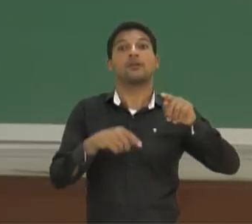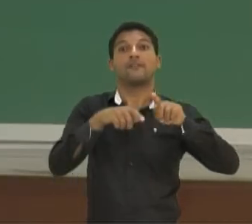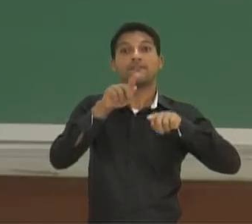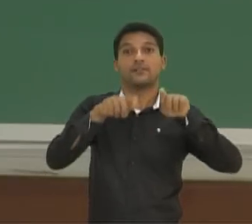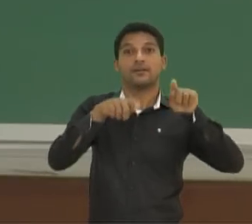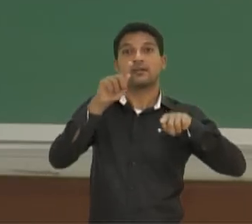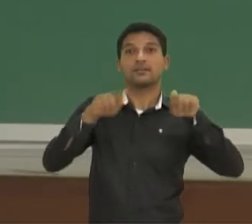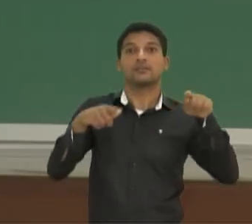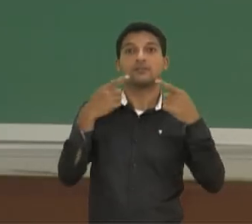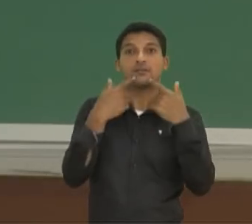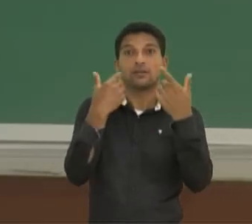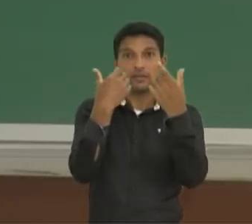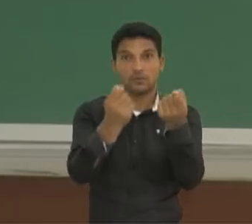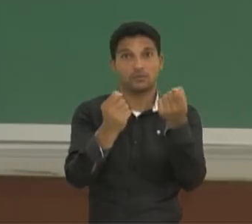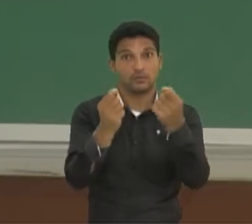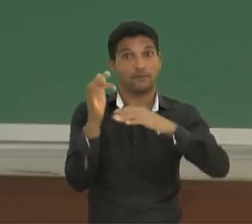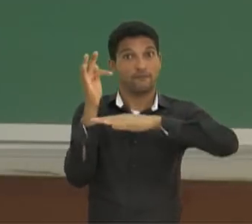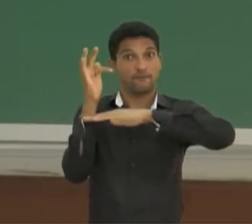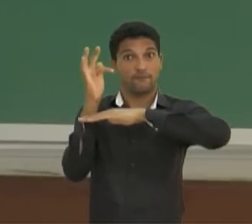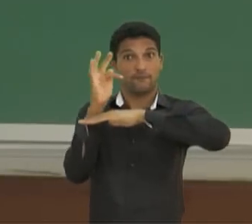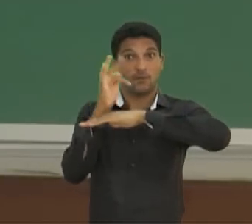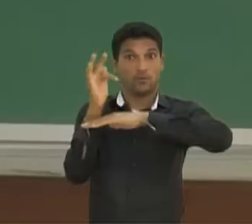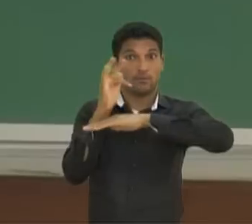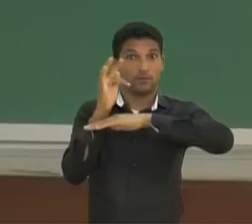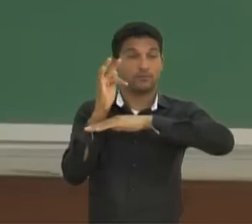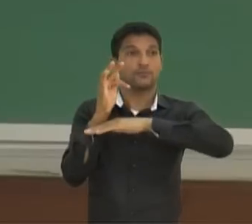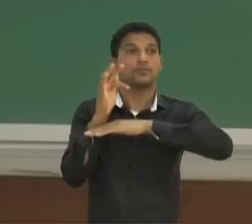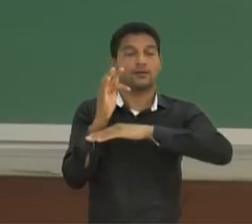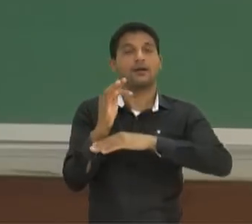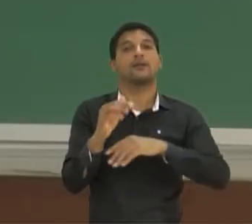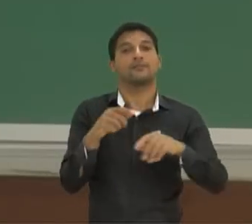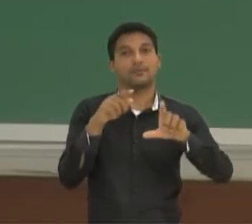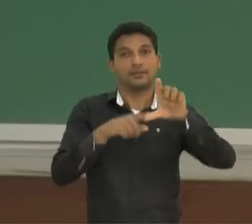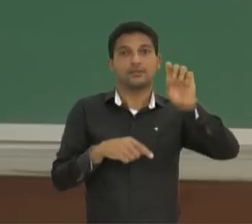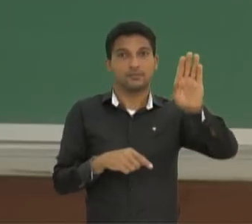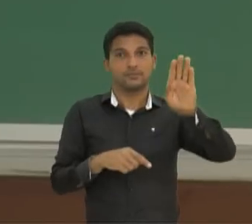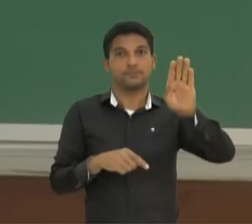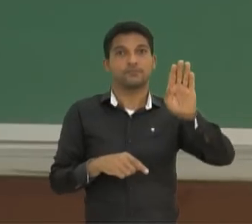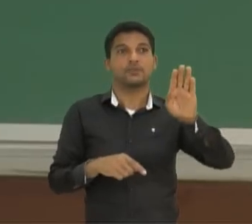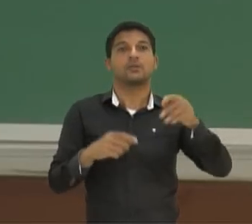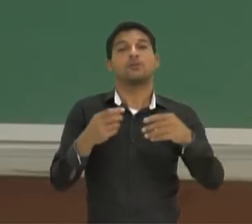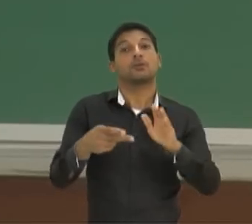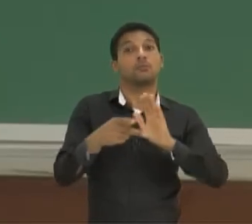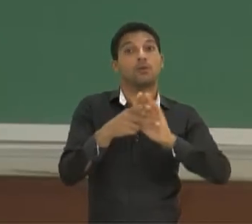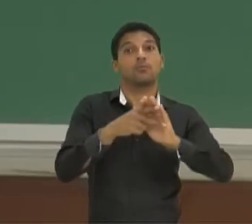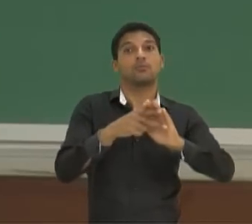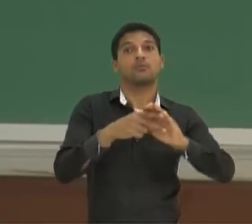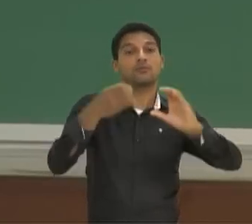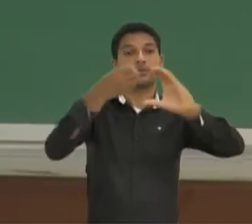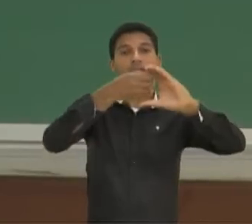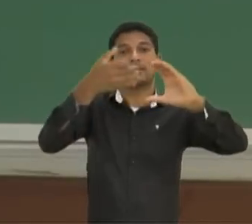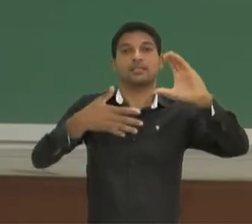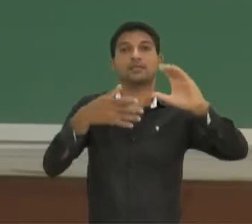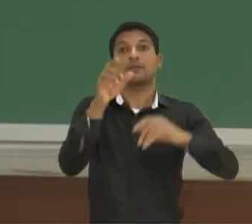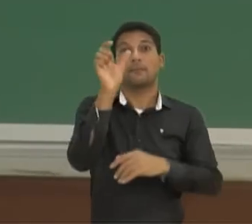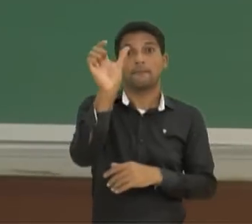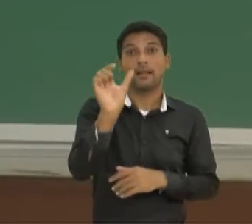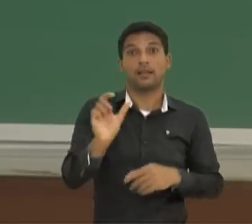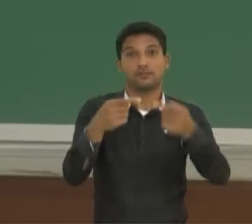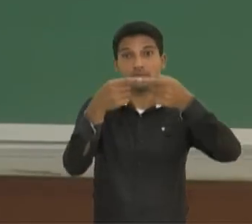variação linguística formal, acertou. Né? A gente percebe ali que pelas características das palavras, as palavras são